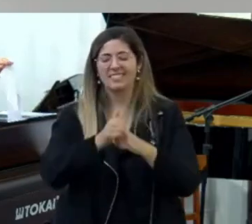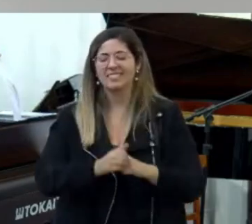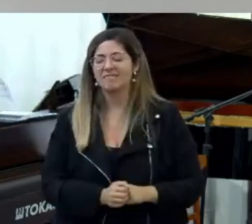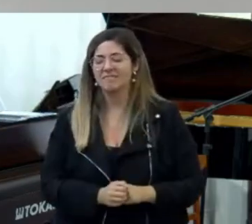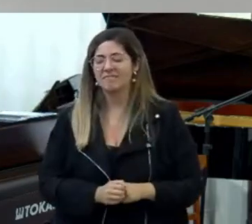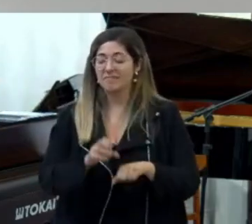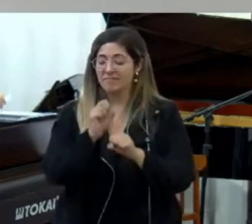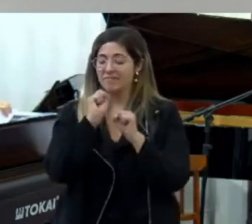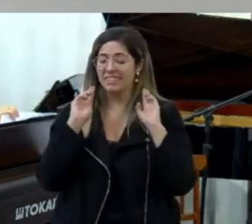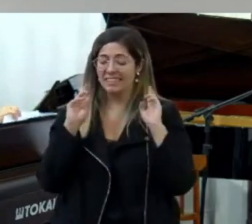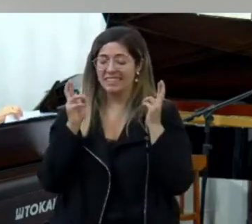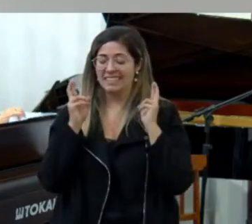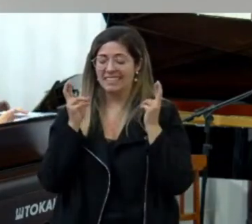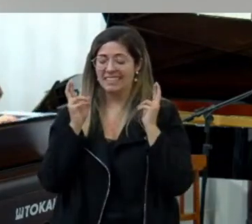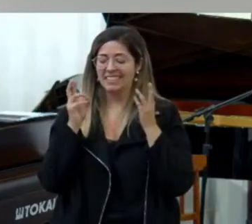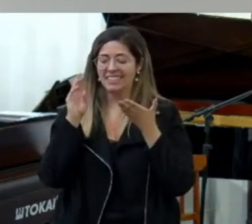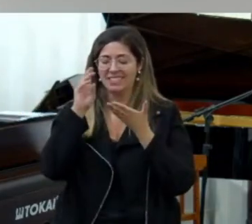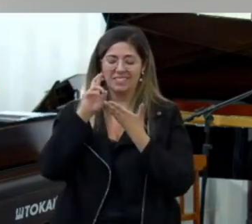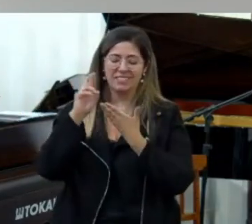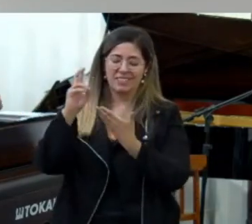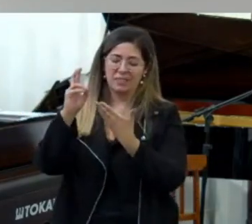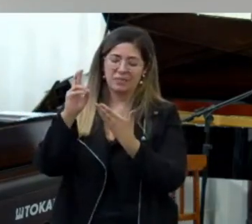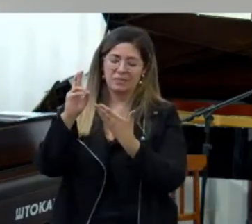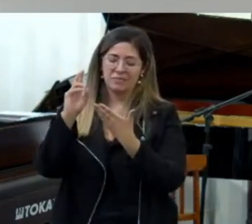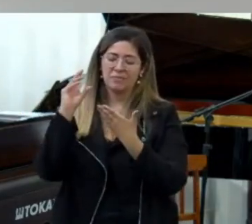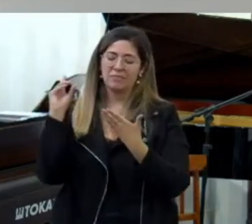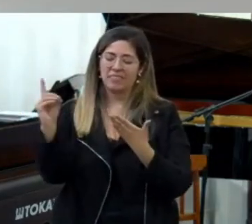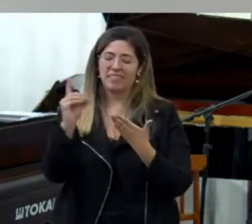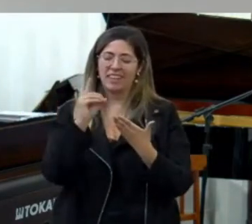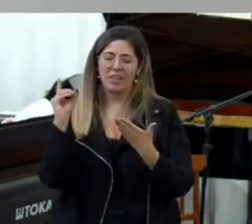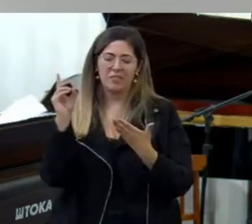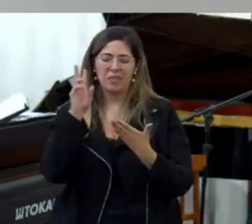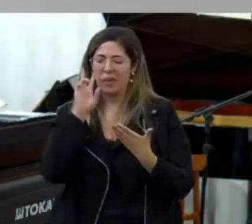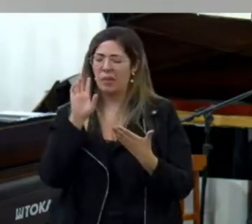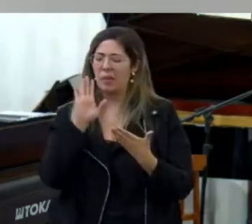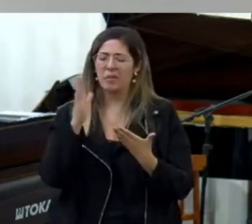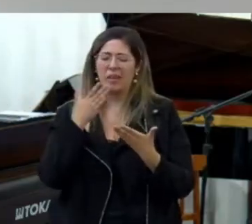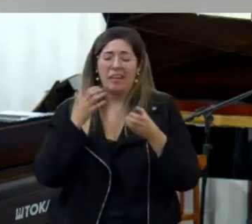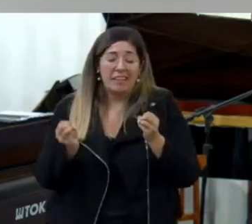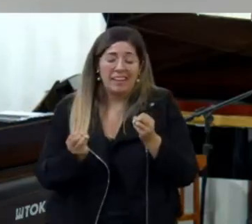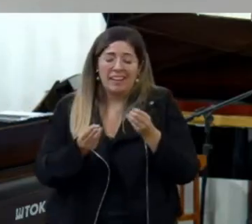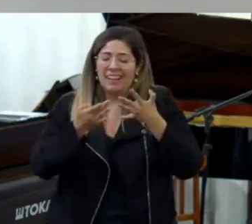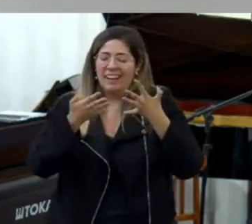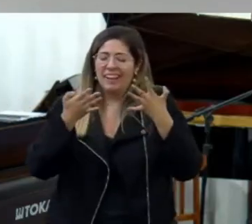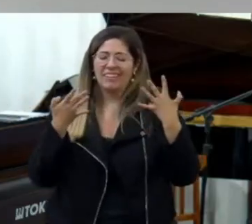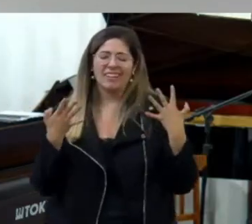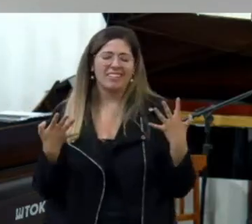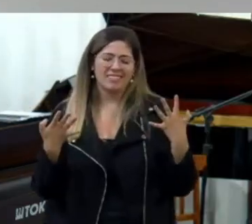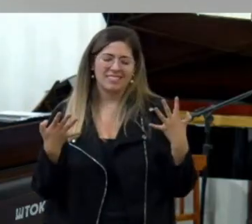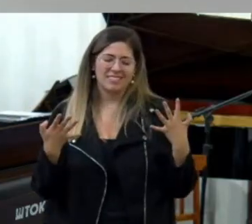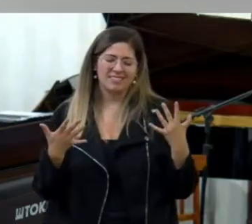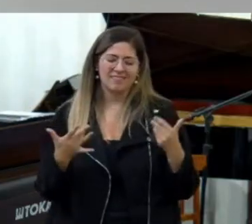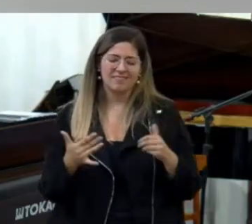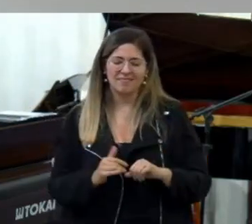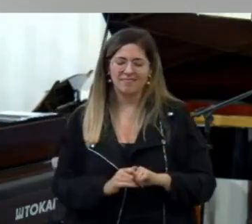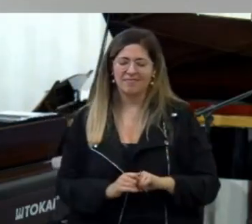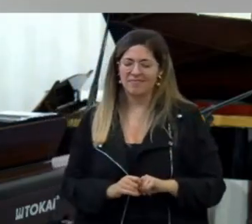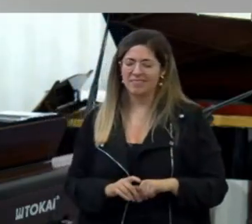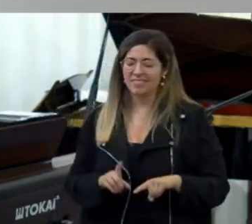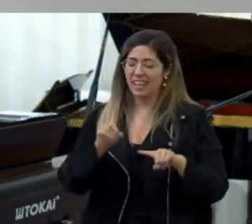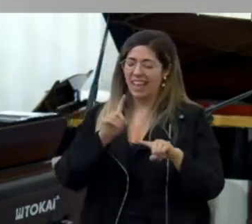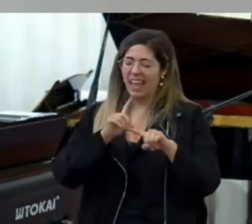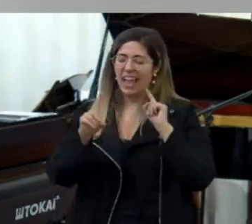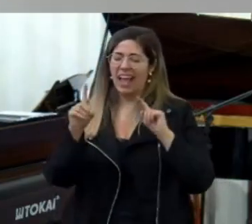que pudesse esperar. Senhor, realmente Davi viu coisas maravilhosas, magníficas, mas pelo Teu